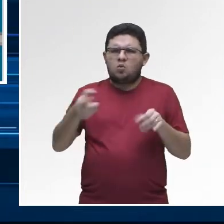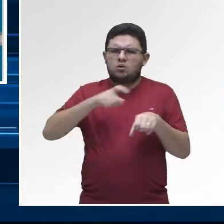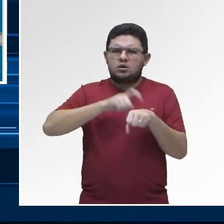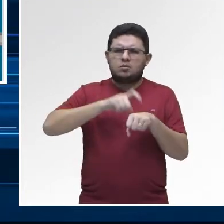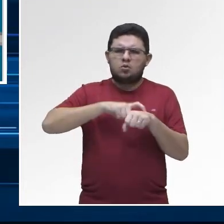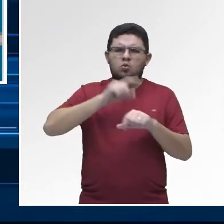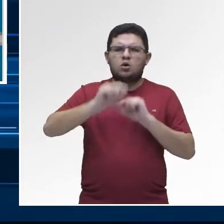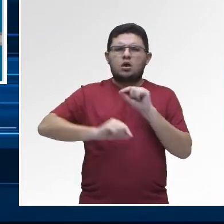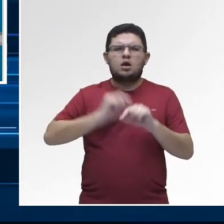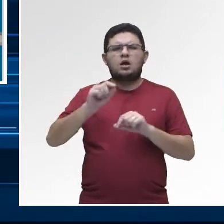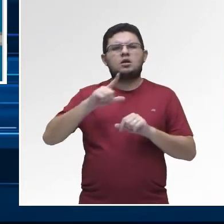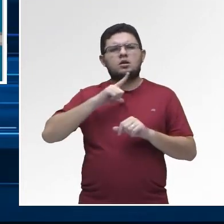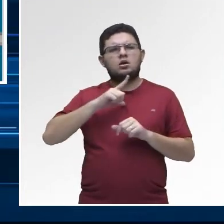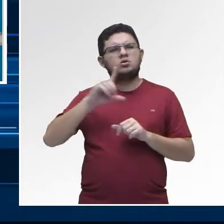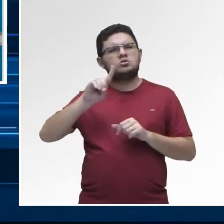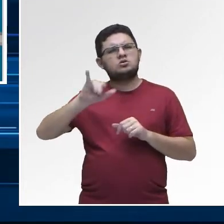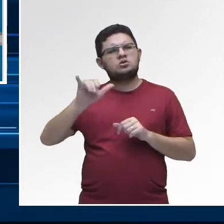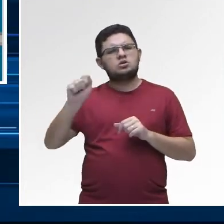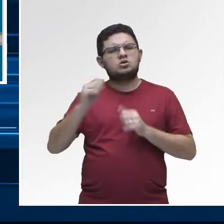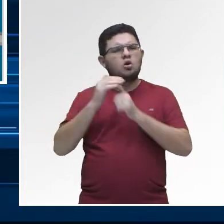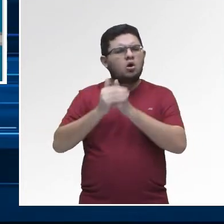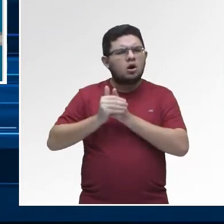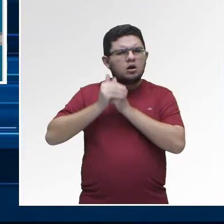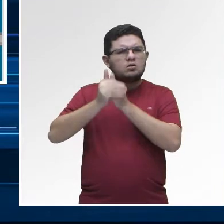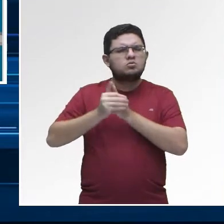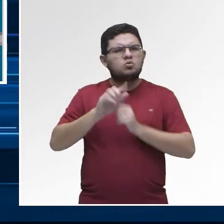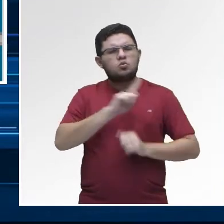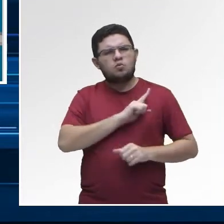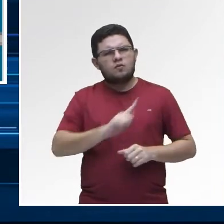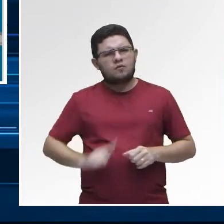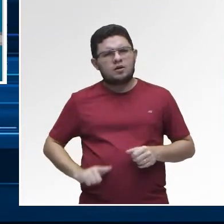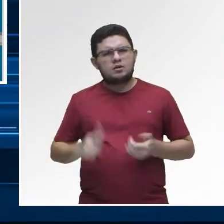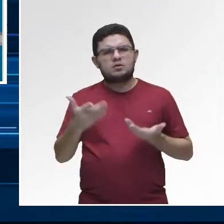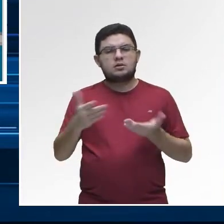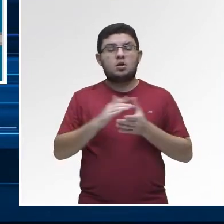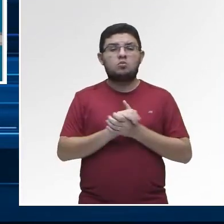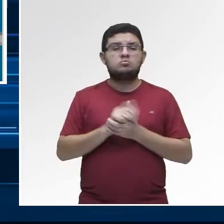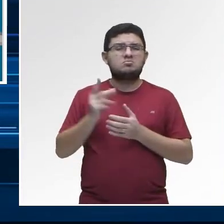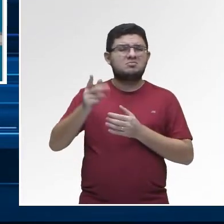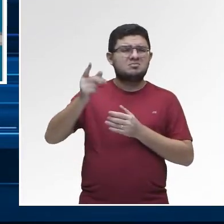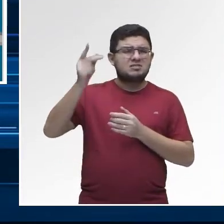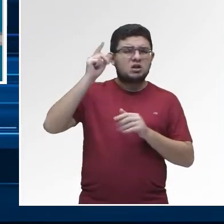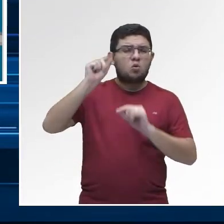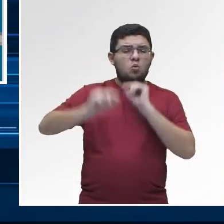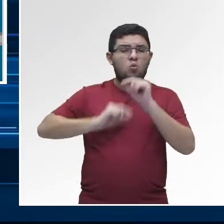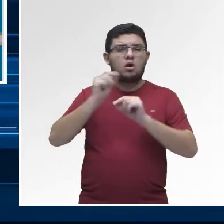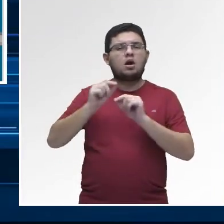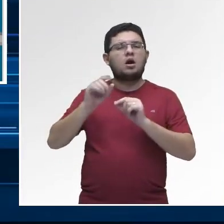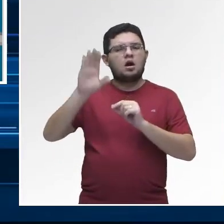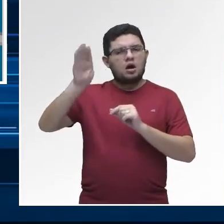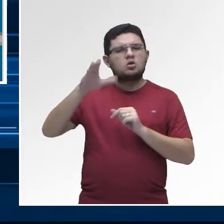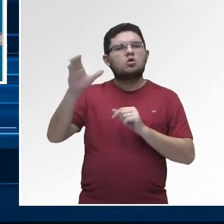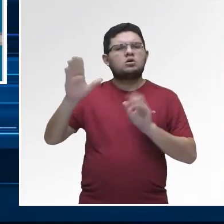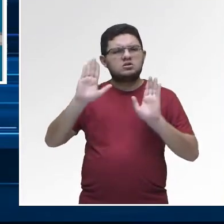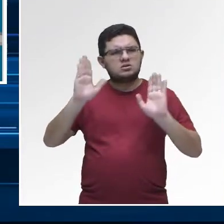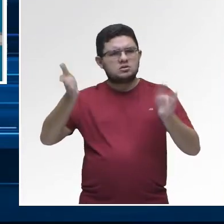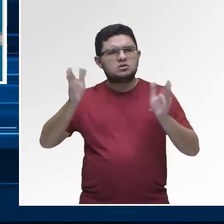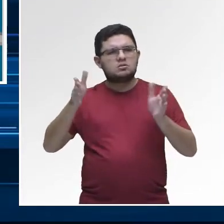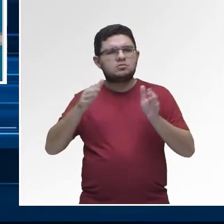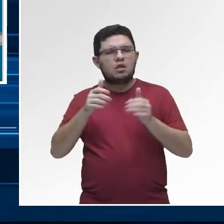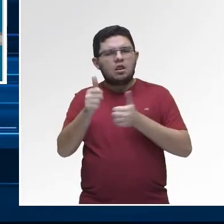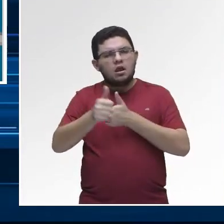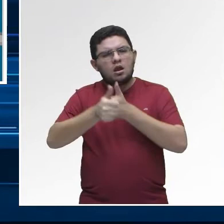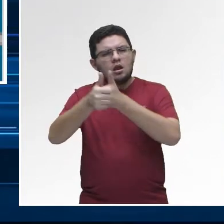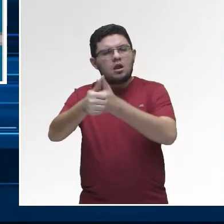instituiu o dia de oração pelos governantes, vejam lá. Então a Igreja Católica lá na Idade Média fazia isso. Então